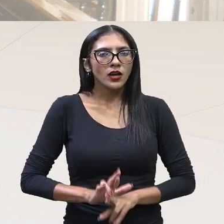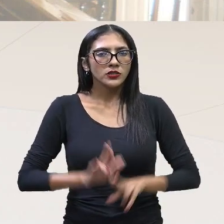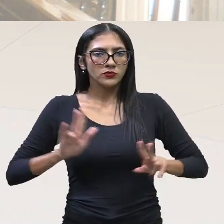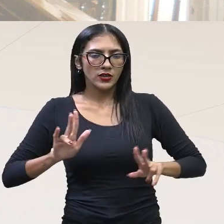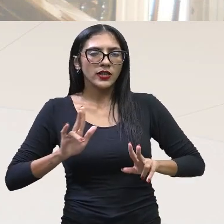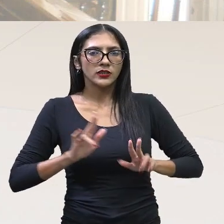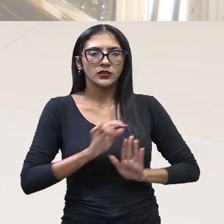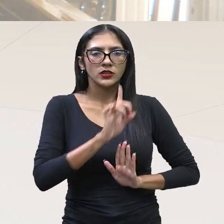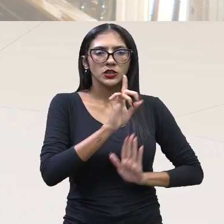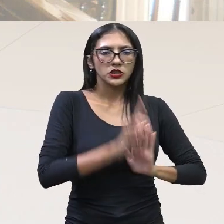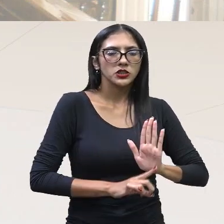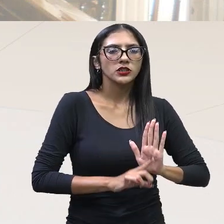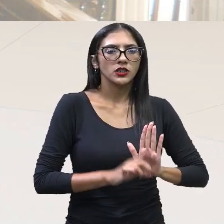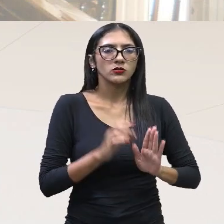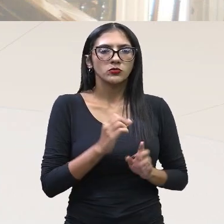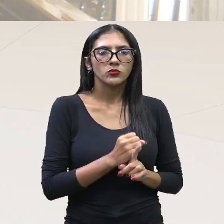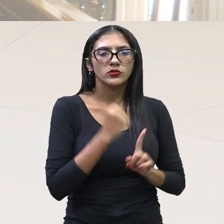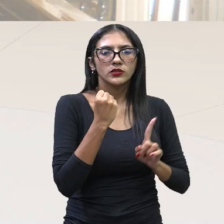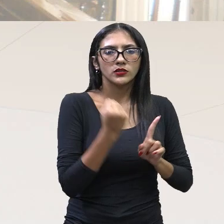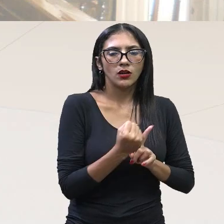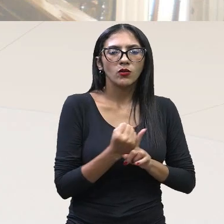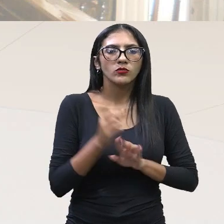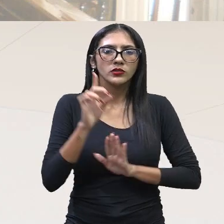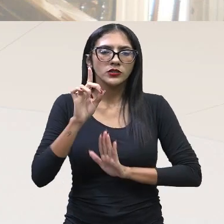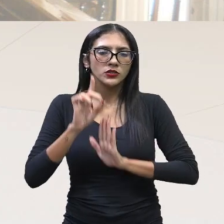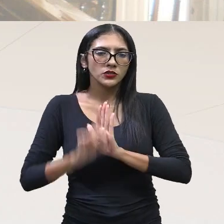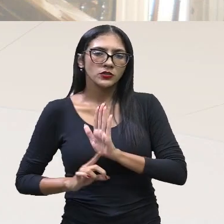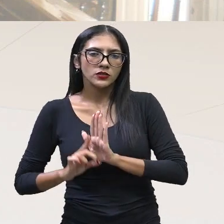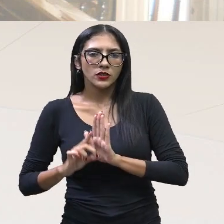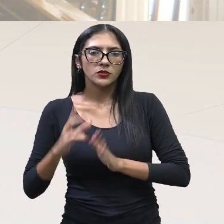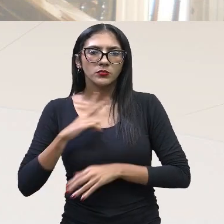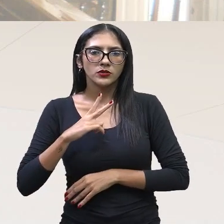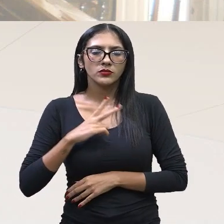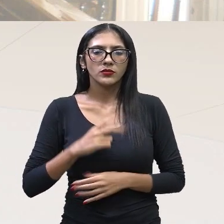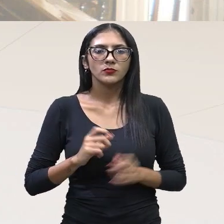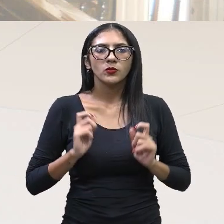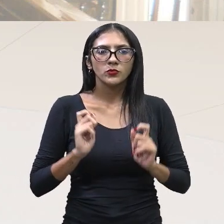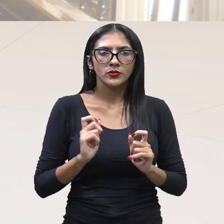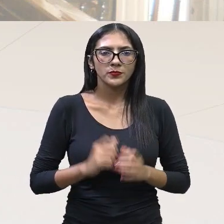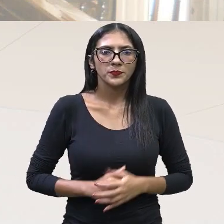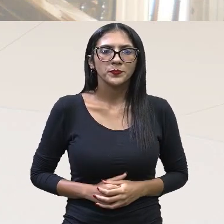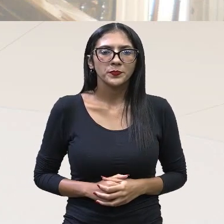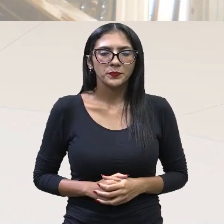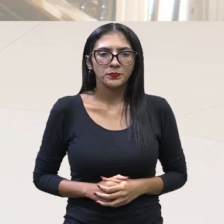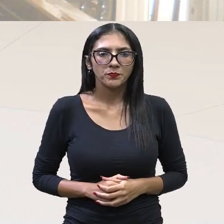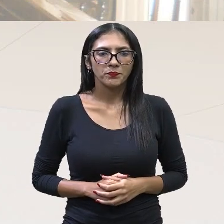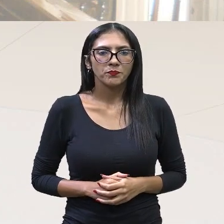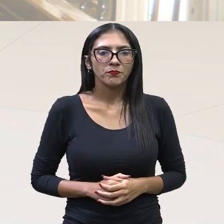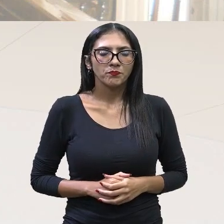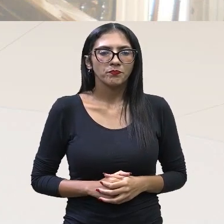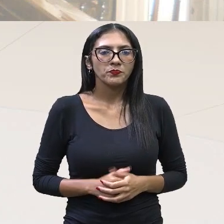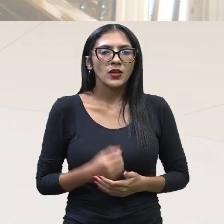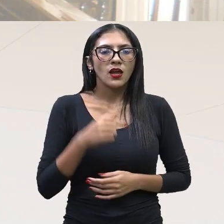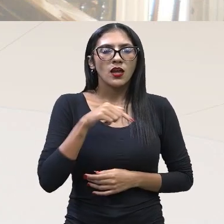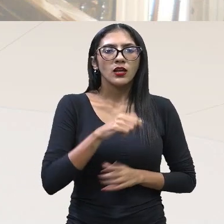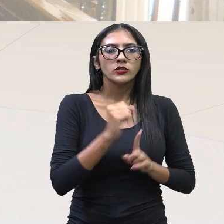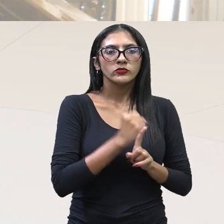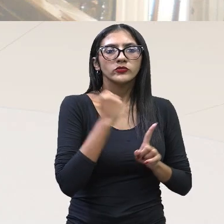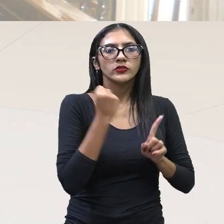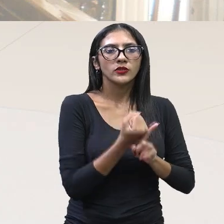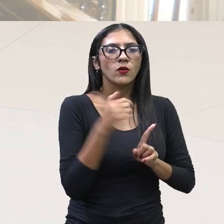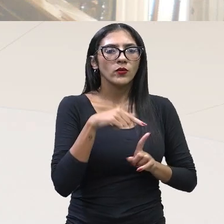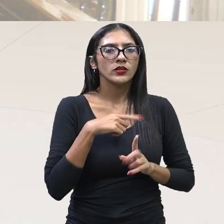direito público e privado na prática é que, vamos lá, o público lida com